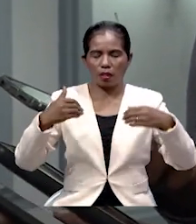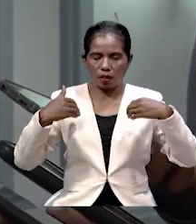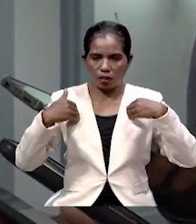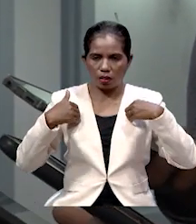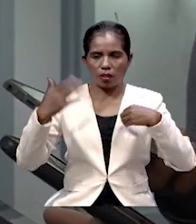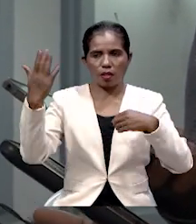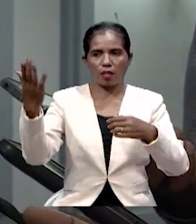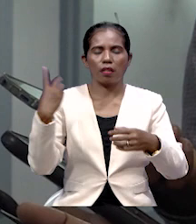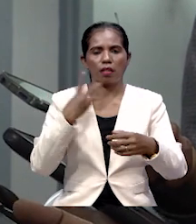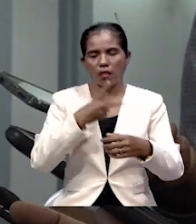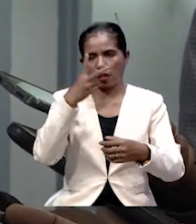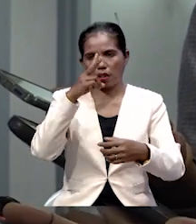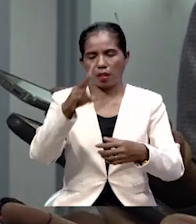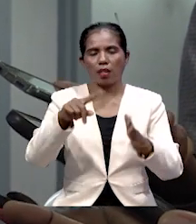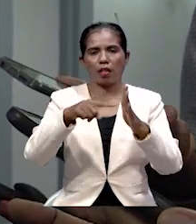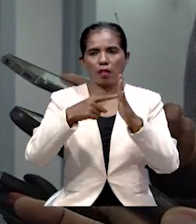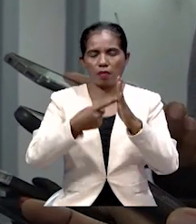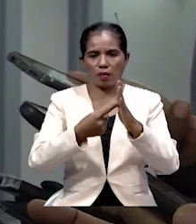sira e tá recata começa